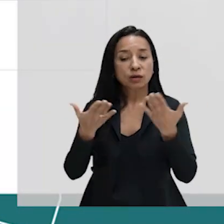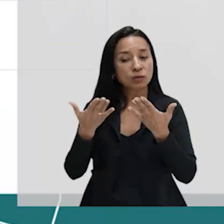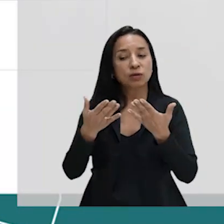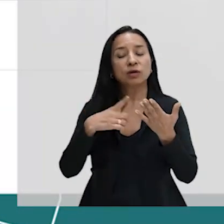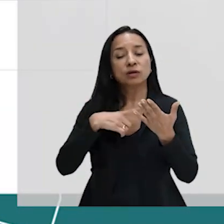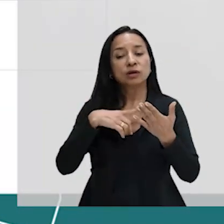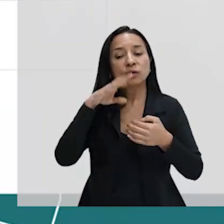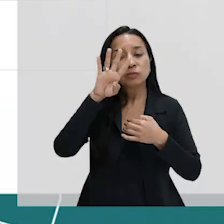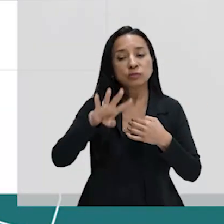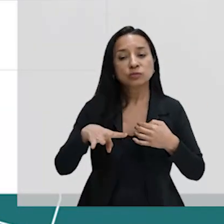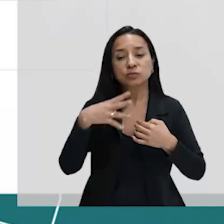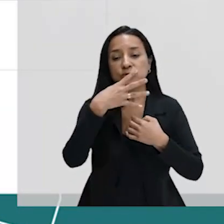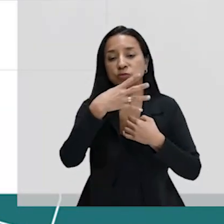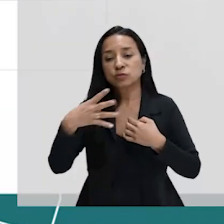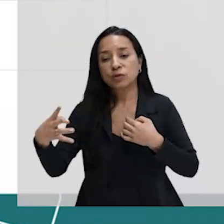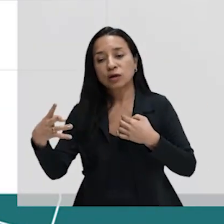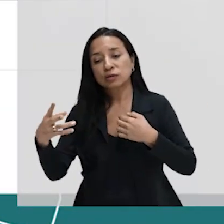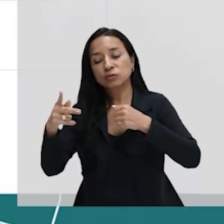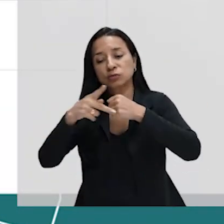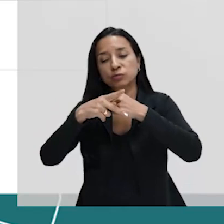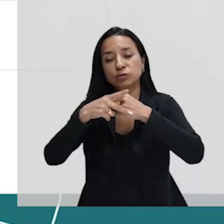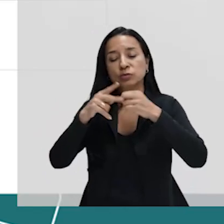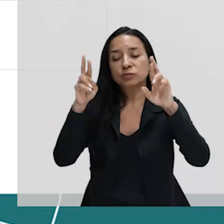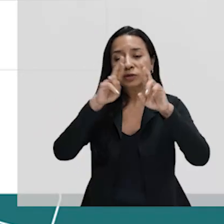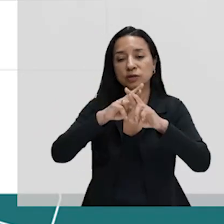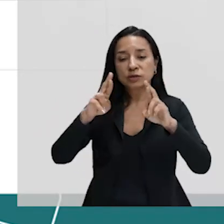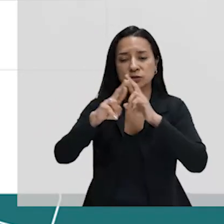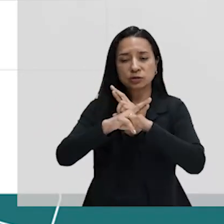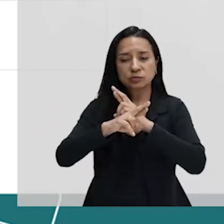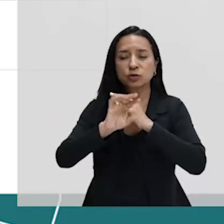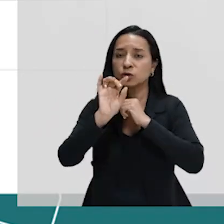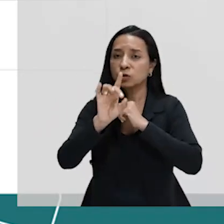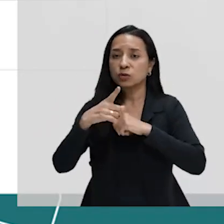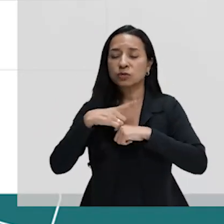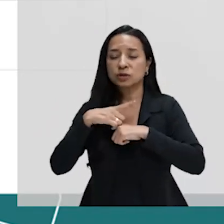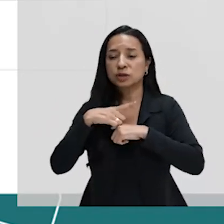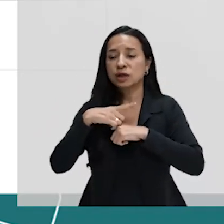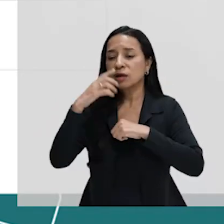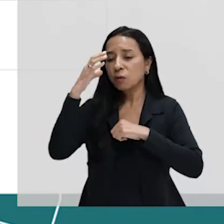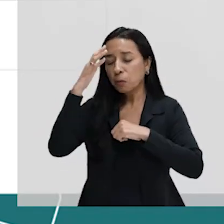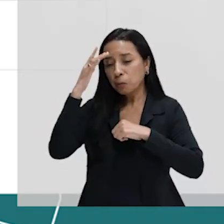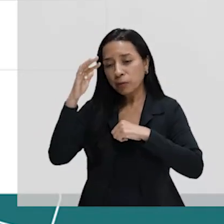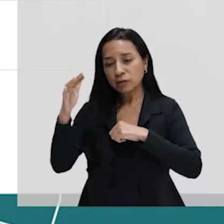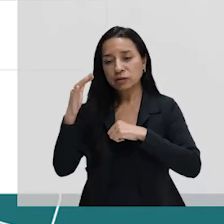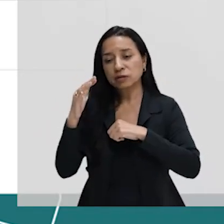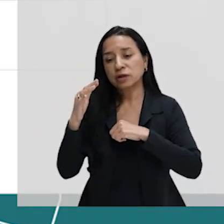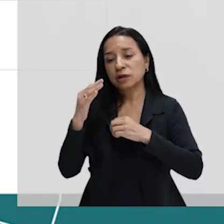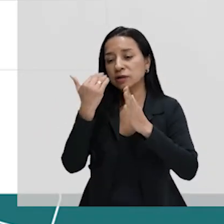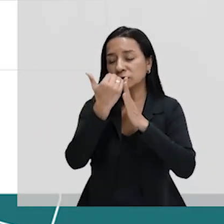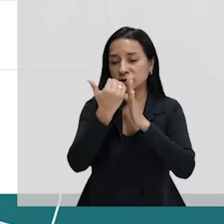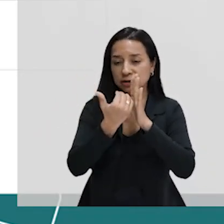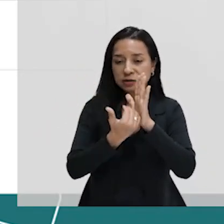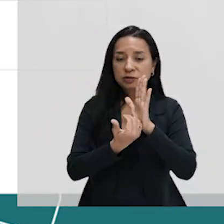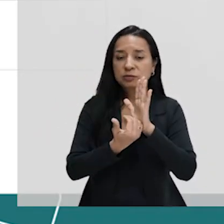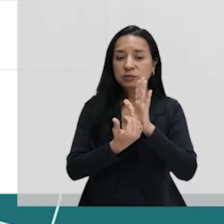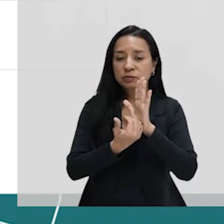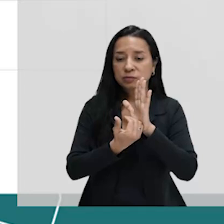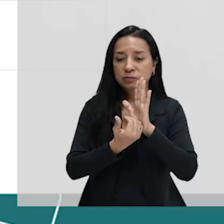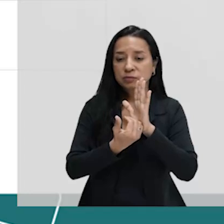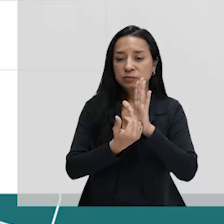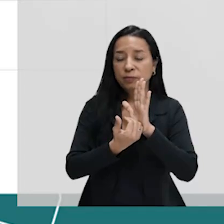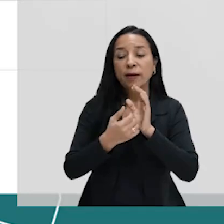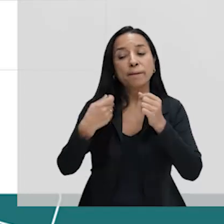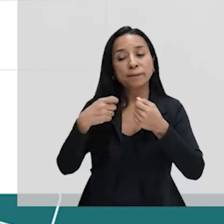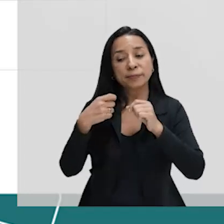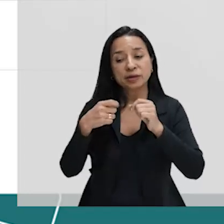pronomes relativos. Esses quadros é só para que vocês tenham ideia da classificação. Como eu falei para vocês, vocês vão muito mais pelo contexto,